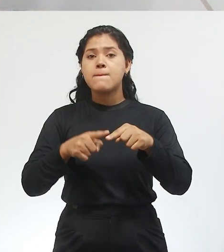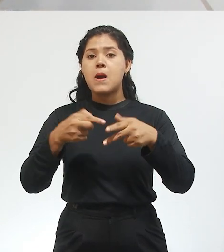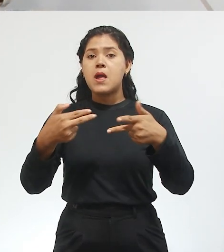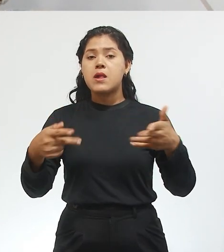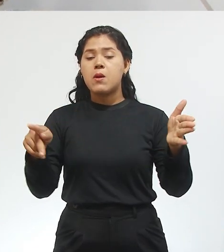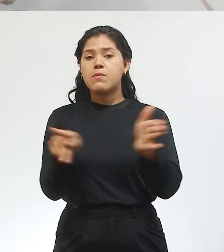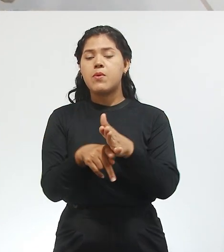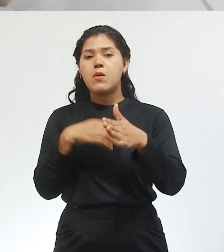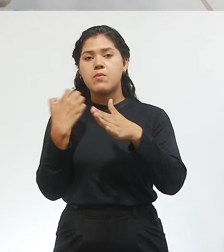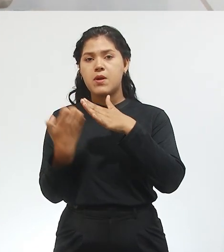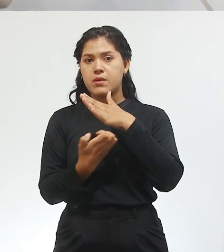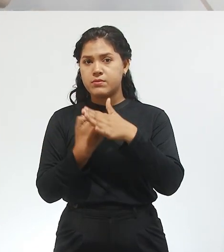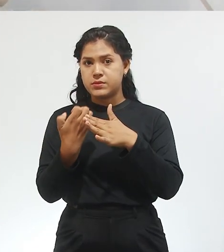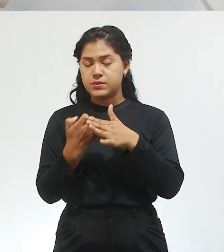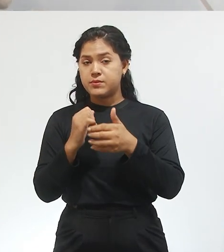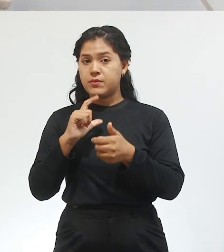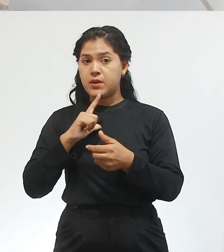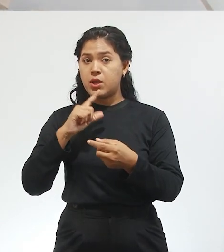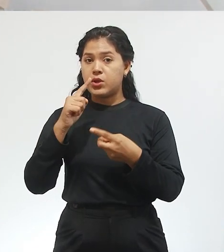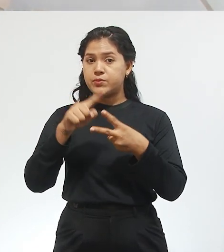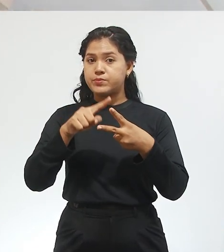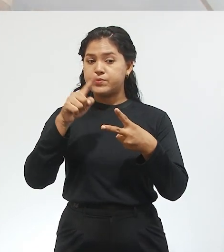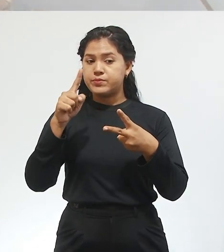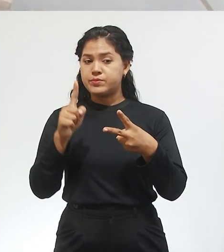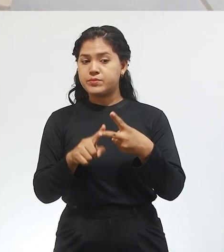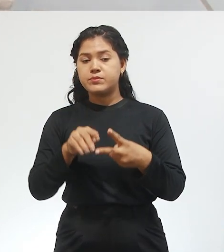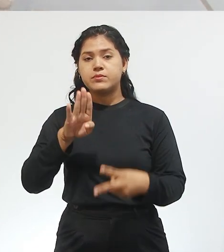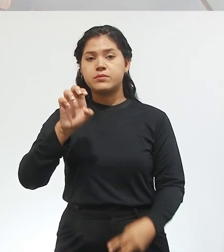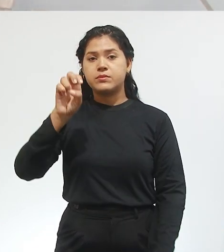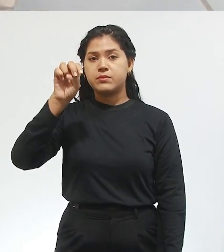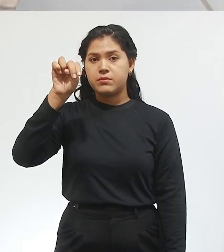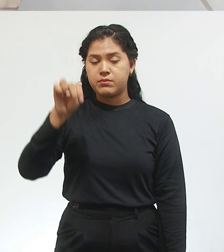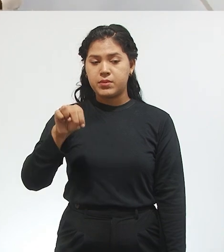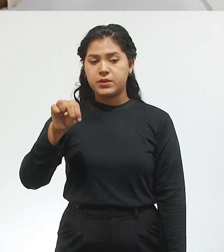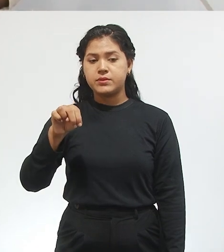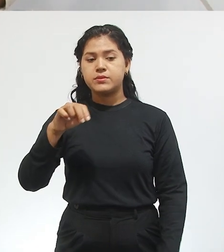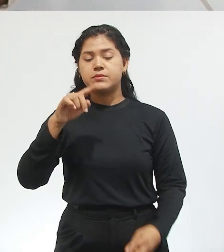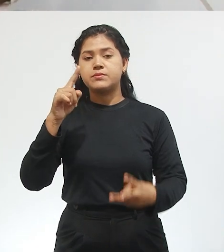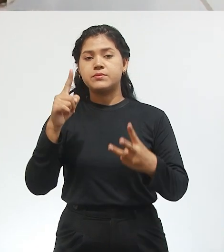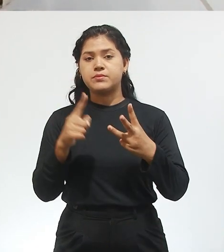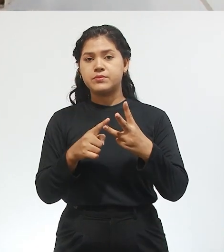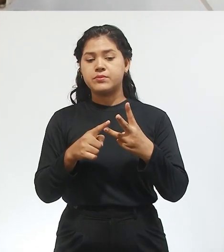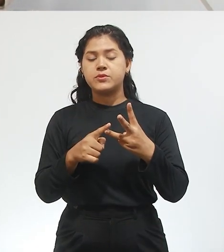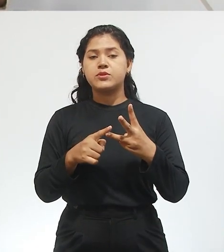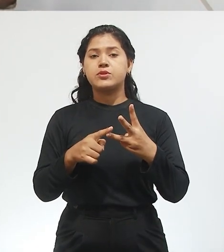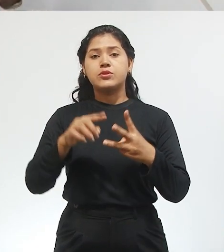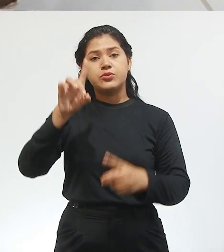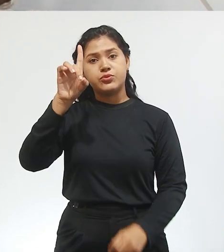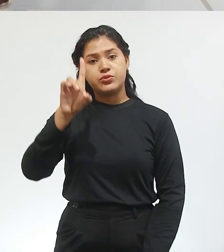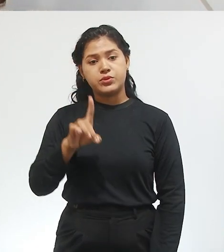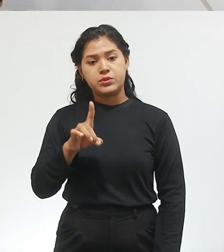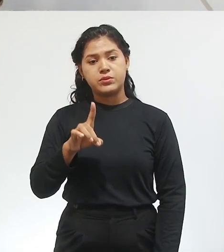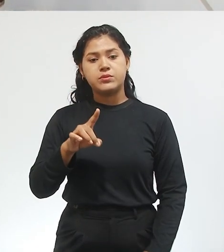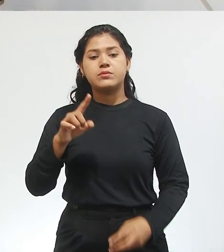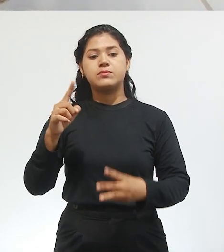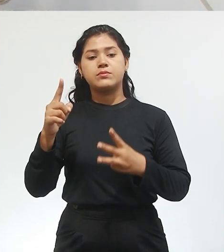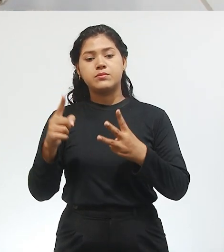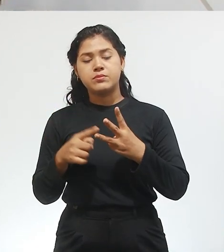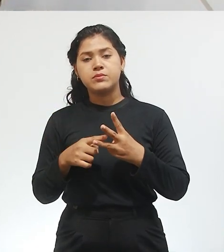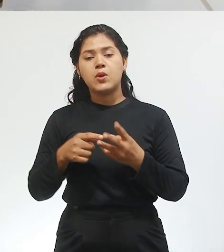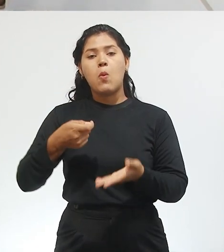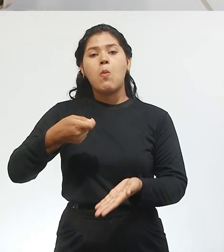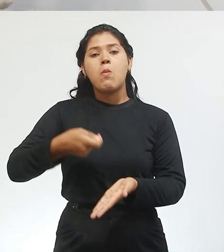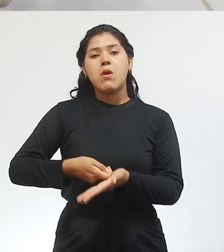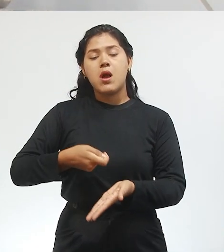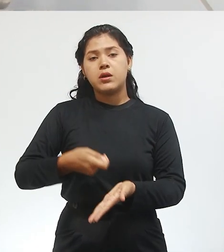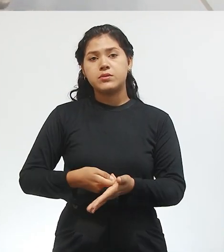dividido por quê? Por bens, direitos e obrigações. Nós vamos detalhar o que seria bens, o que seria